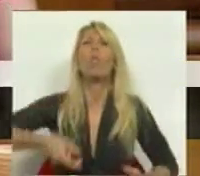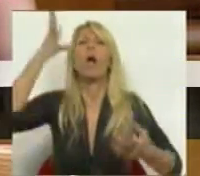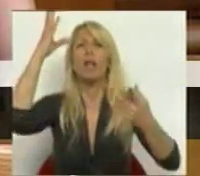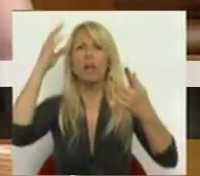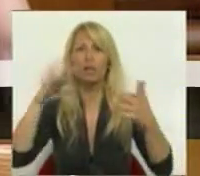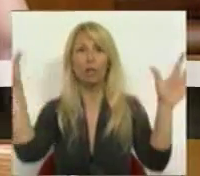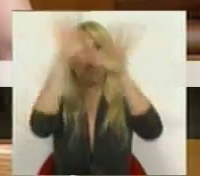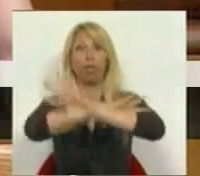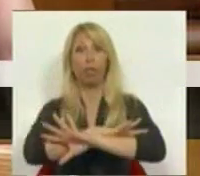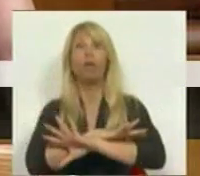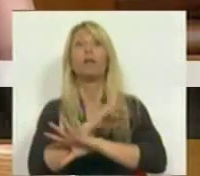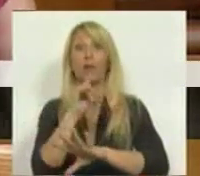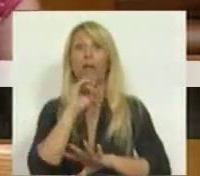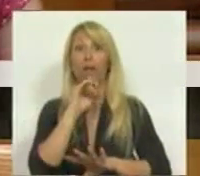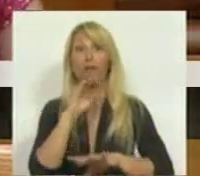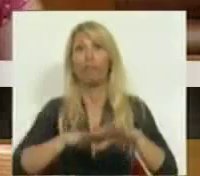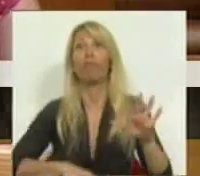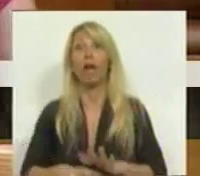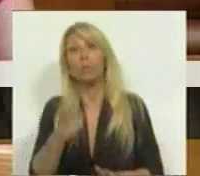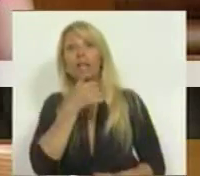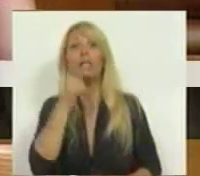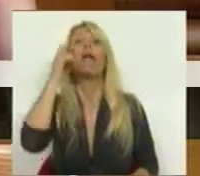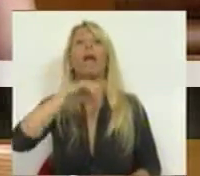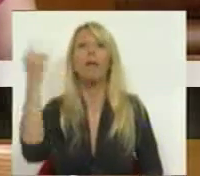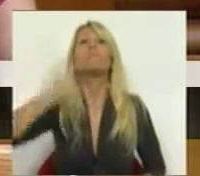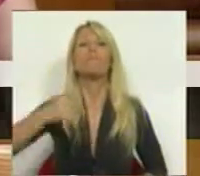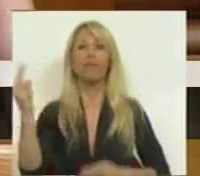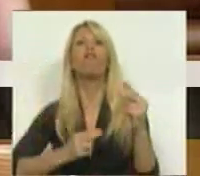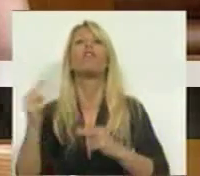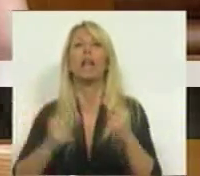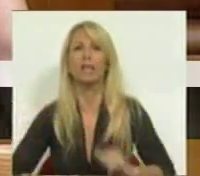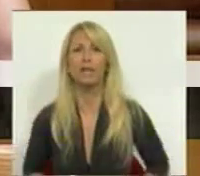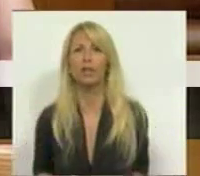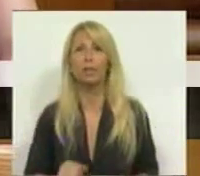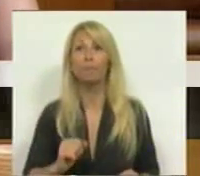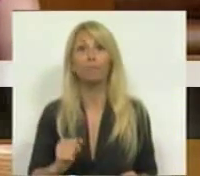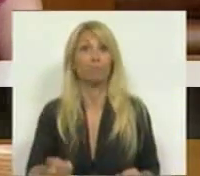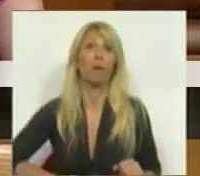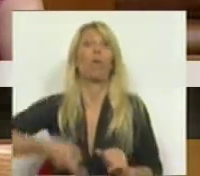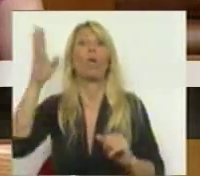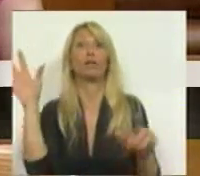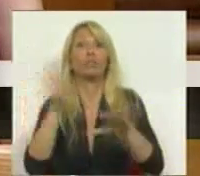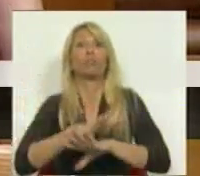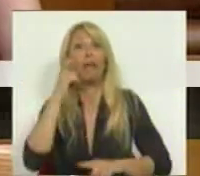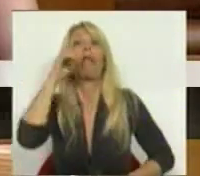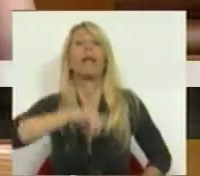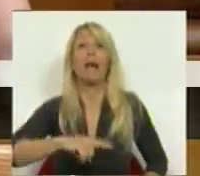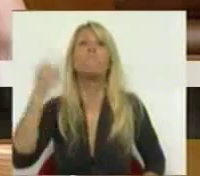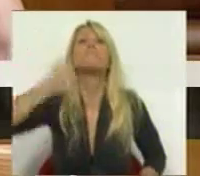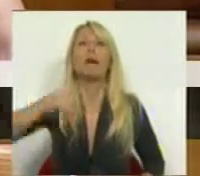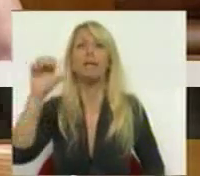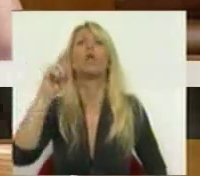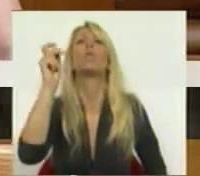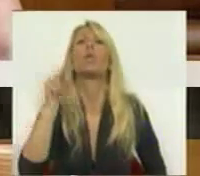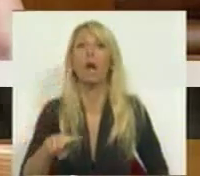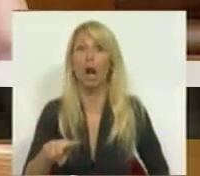necessárias para decidir, por exemplo, quem manda nas finanças? Quantas intriguices para saber quem mandará no Ucrânia? Será Paulo Portas